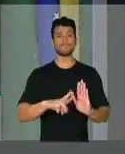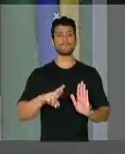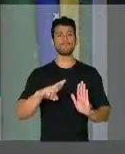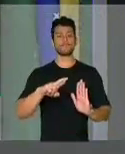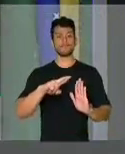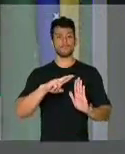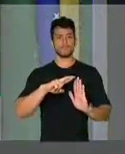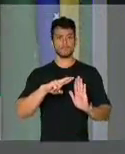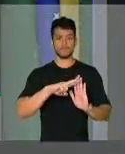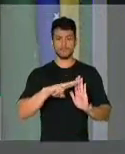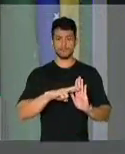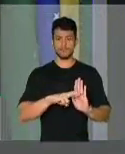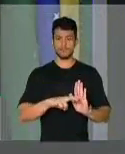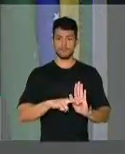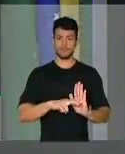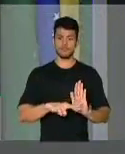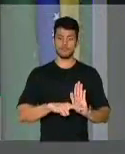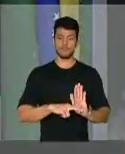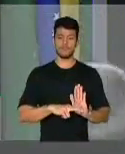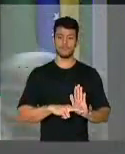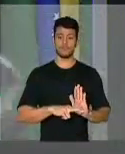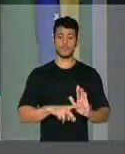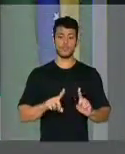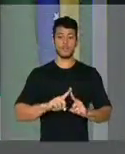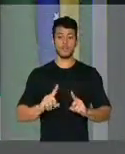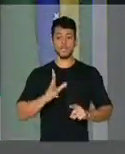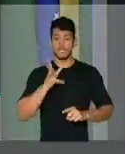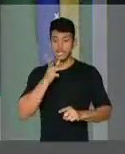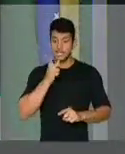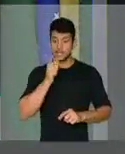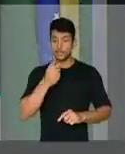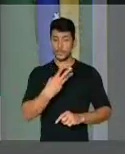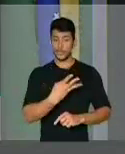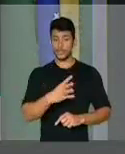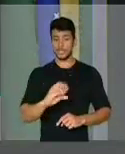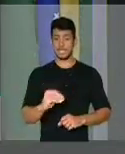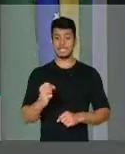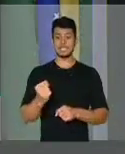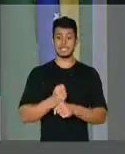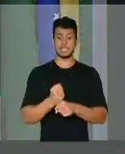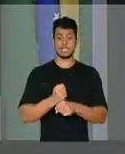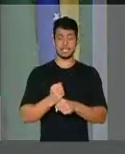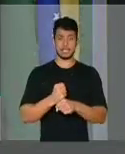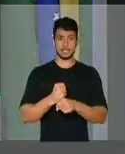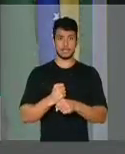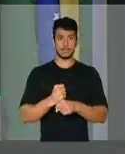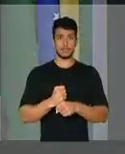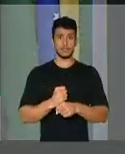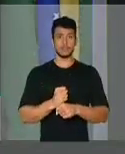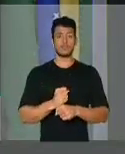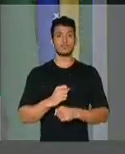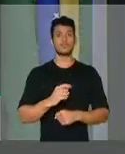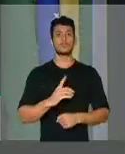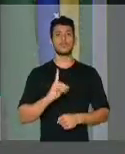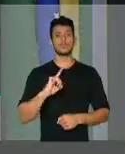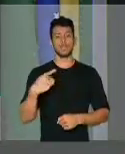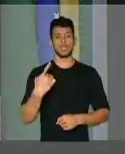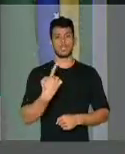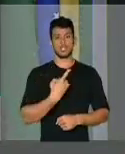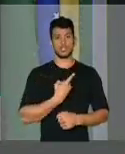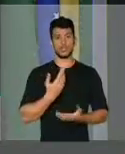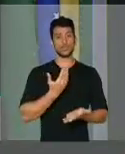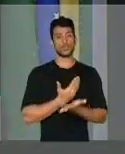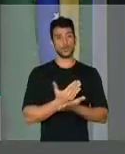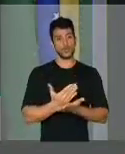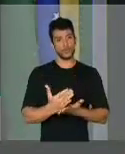desse parágrafo e 30 anos depois é que nós estamos, portanto, tentando